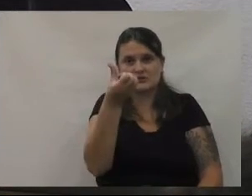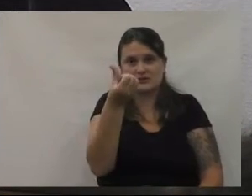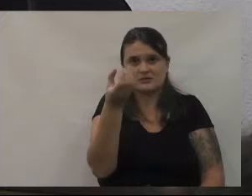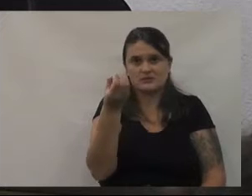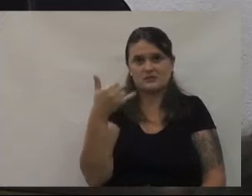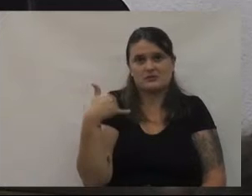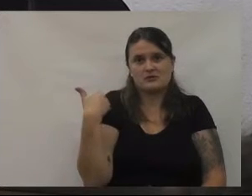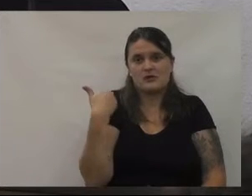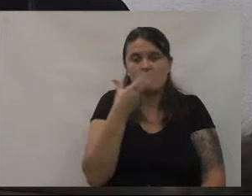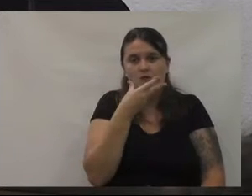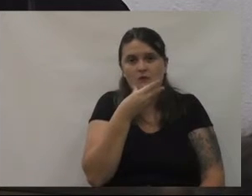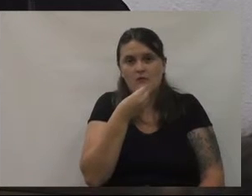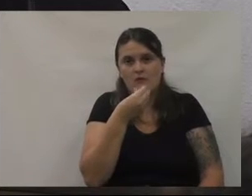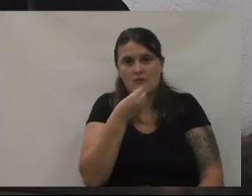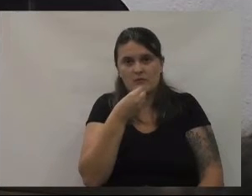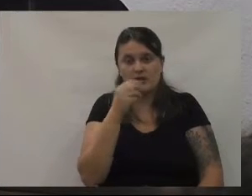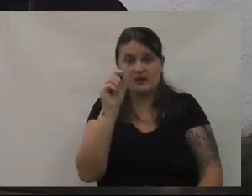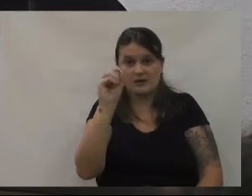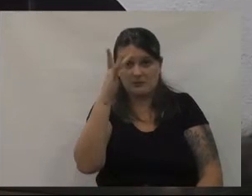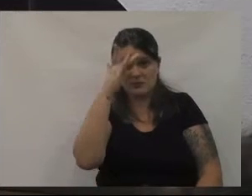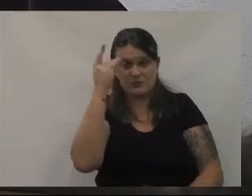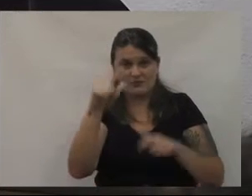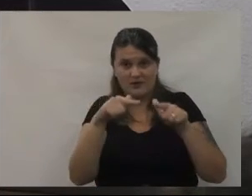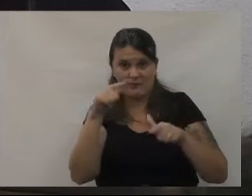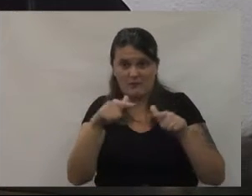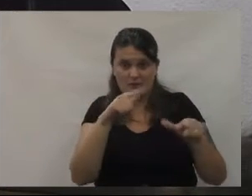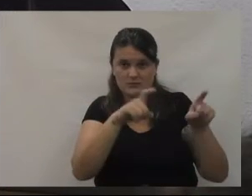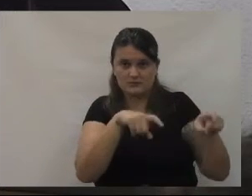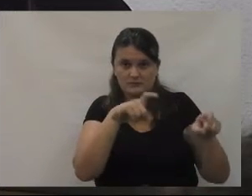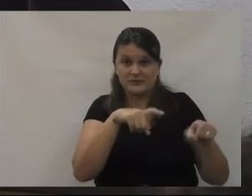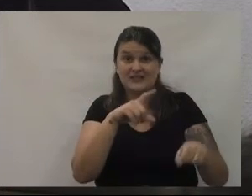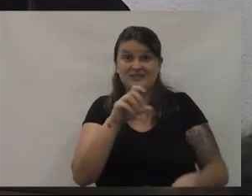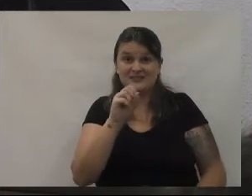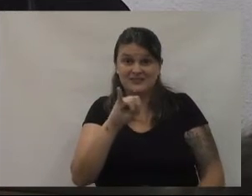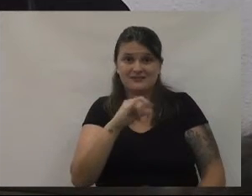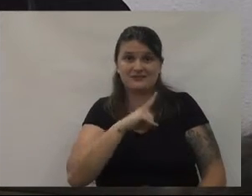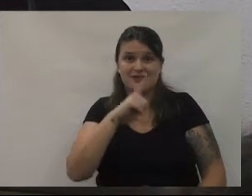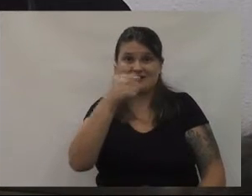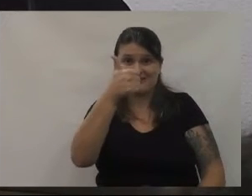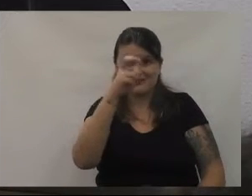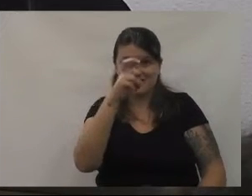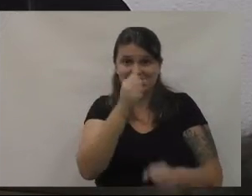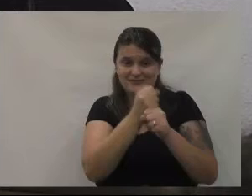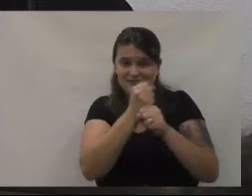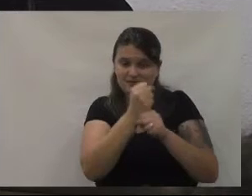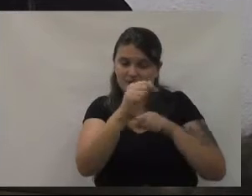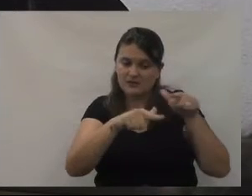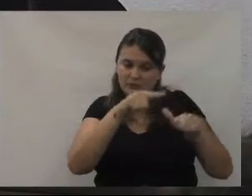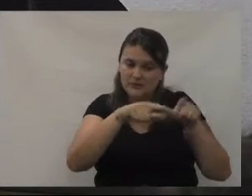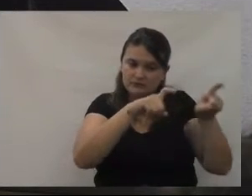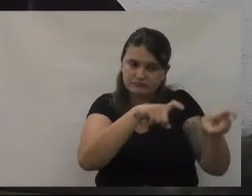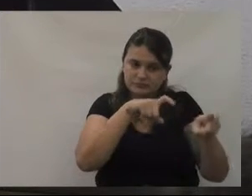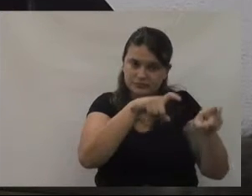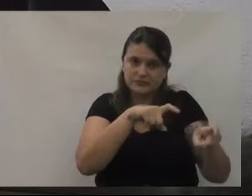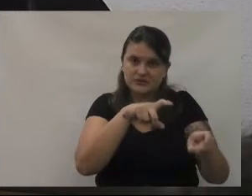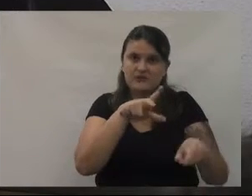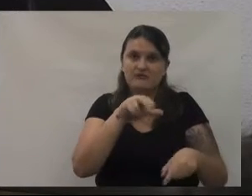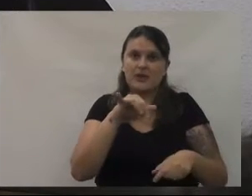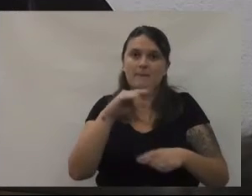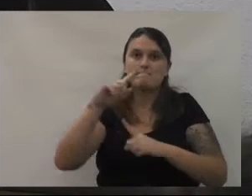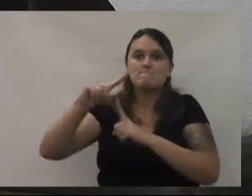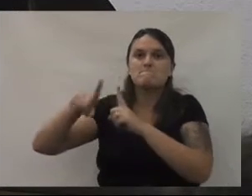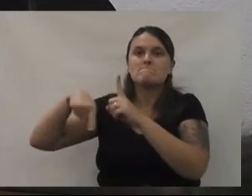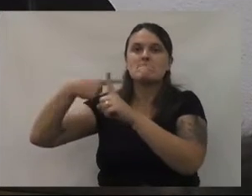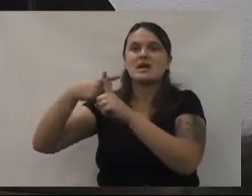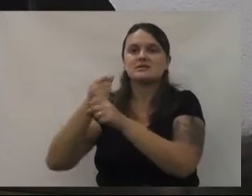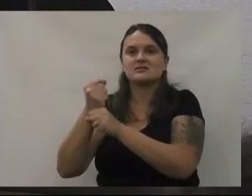60 anos homens, e com 15 anos de demonstração da atividade rural. Eles estariam aumentando, não sei